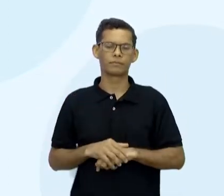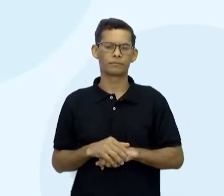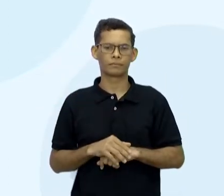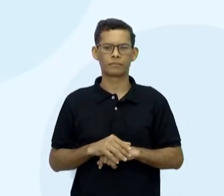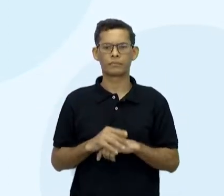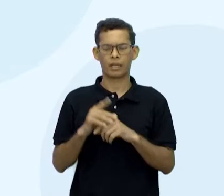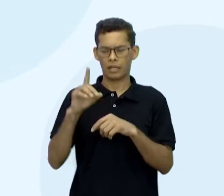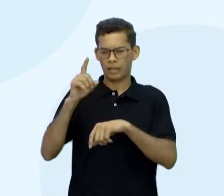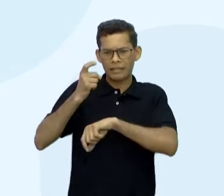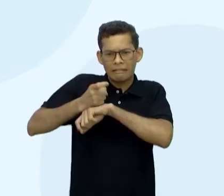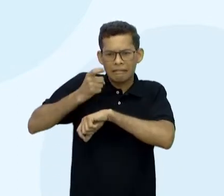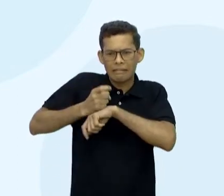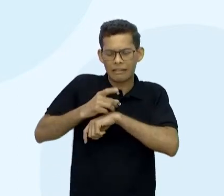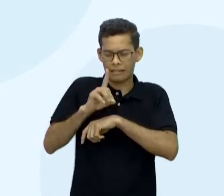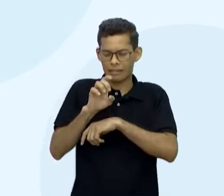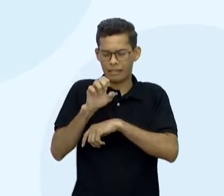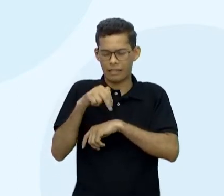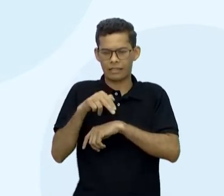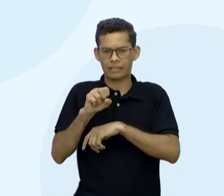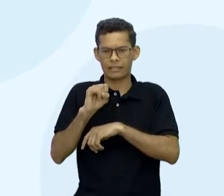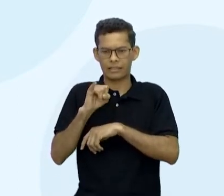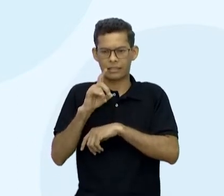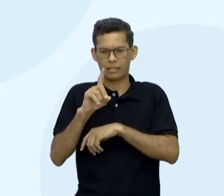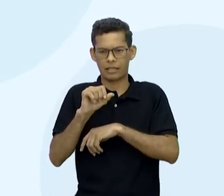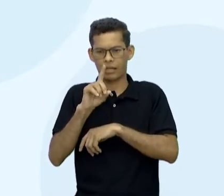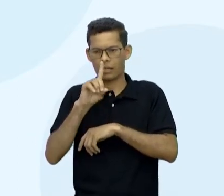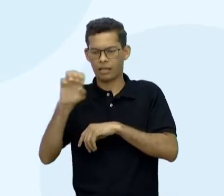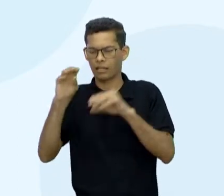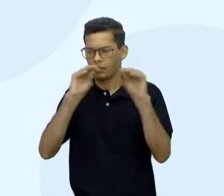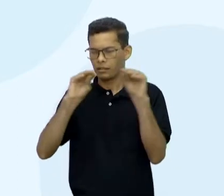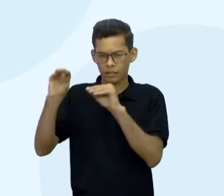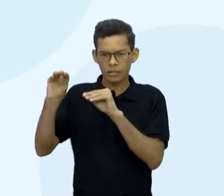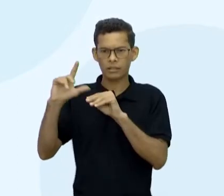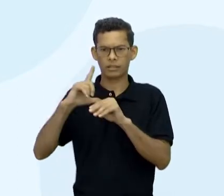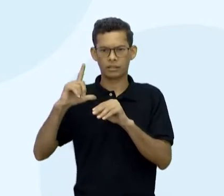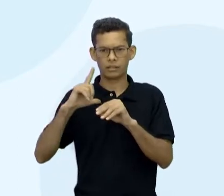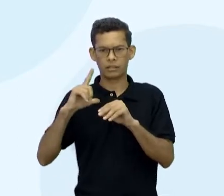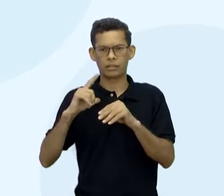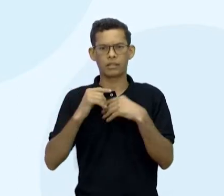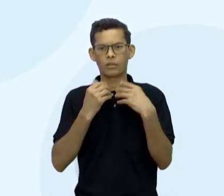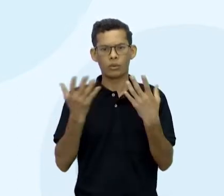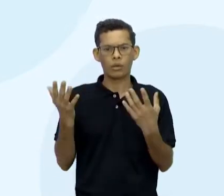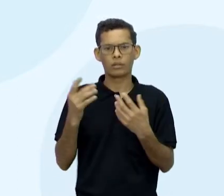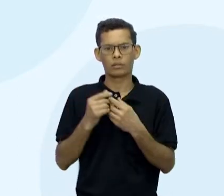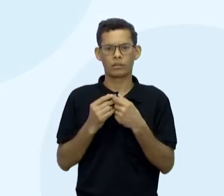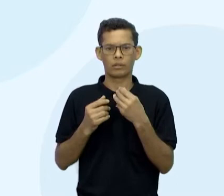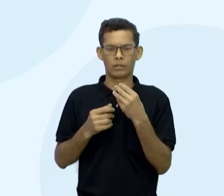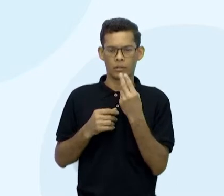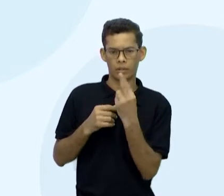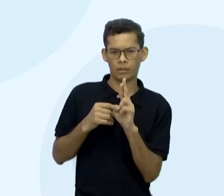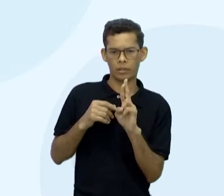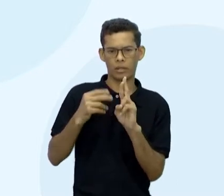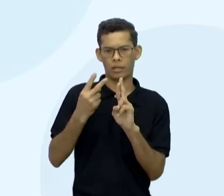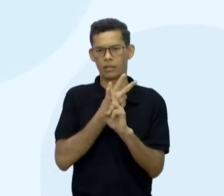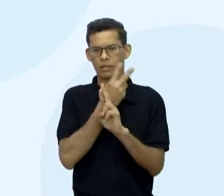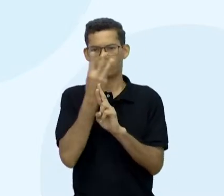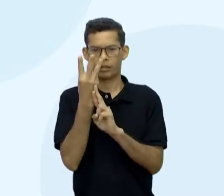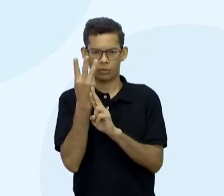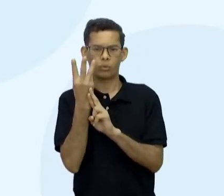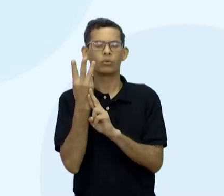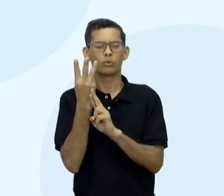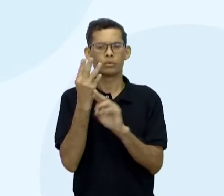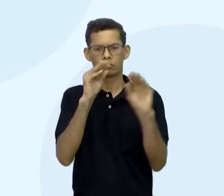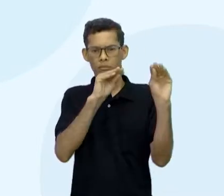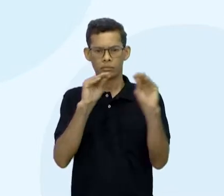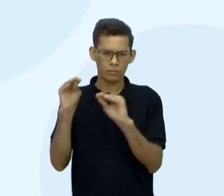Densidade, tá aqui. 4π. O 3 tá embaixo, 3 embaixo. E o R... R ao cubo com R ao quadrado ficou